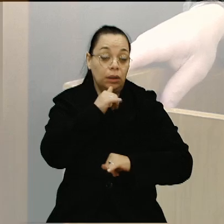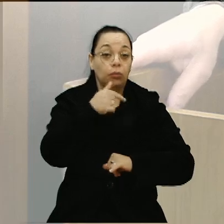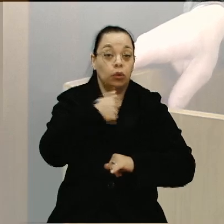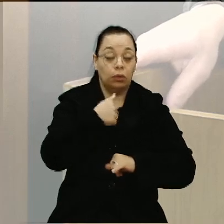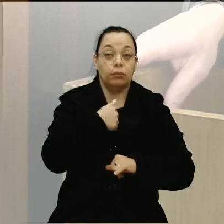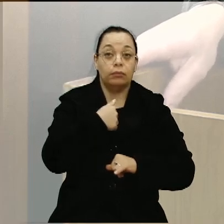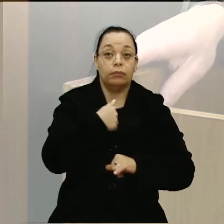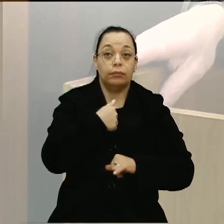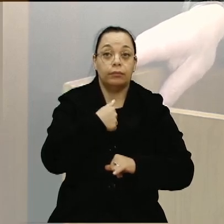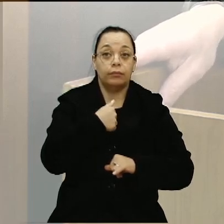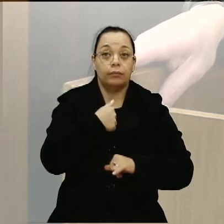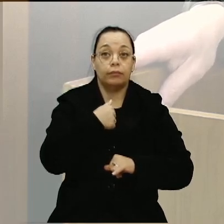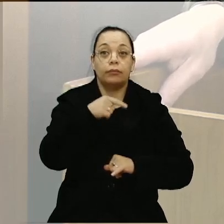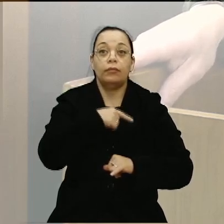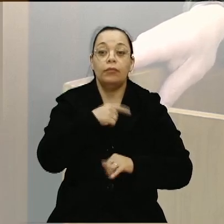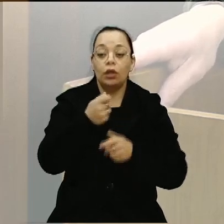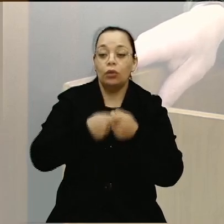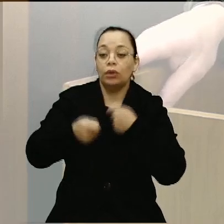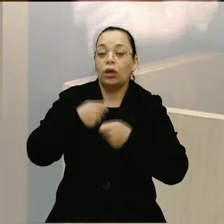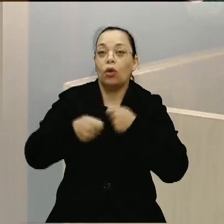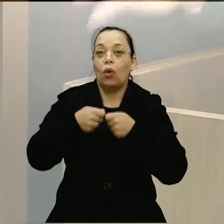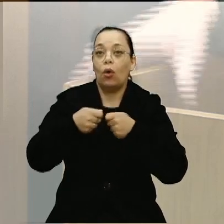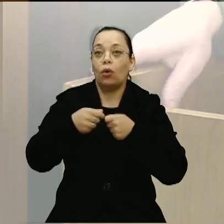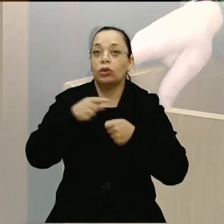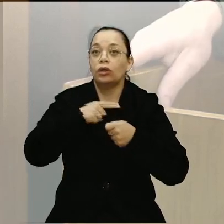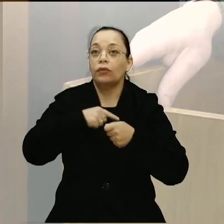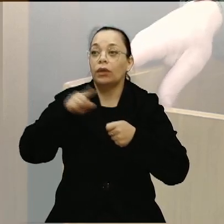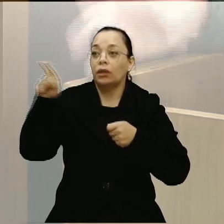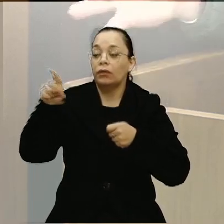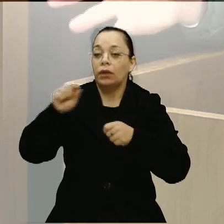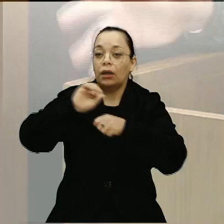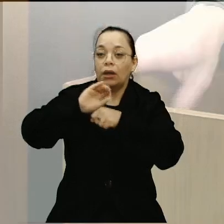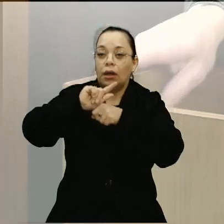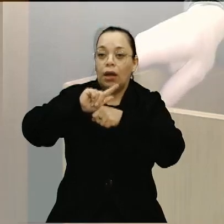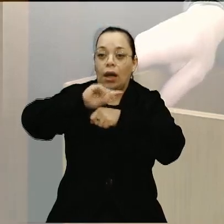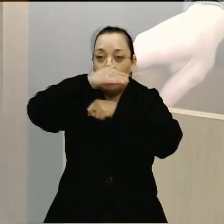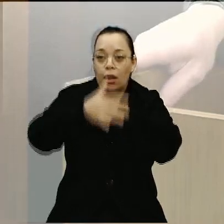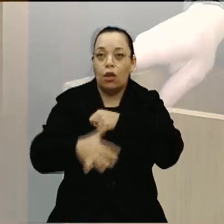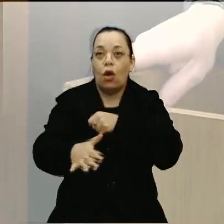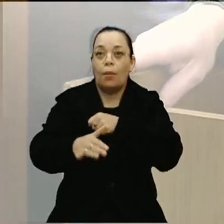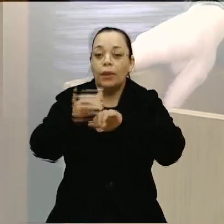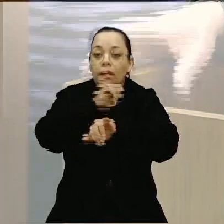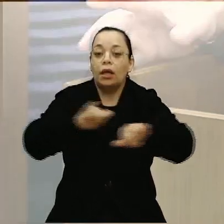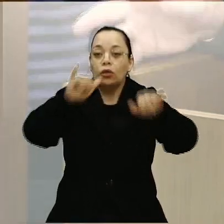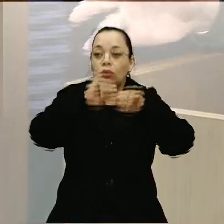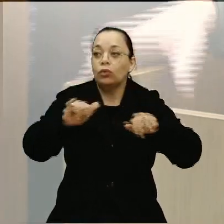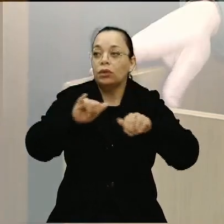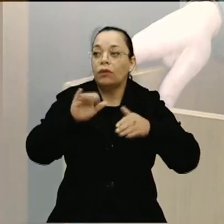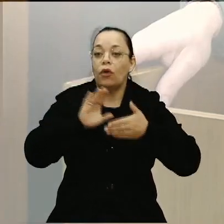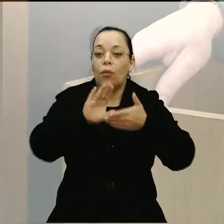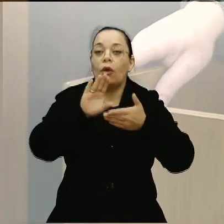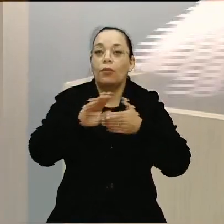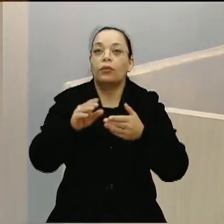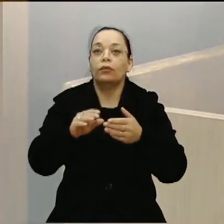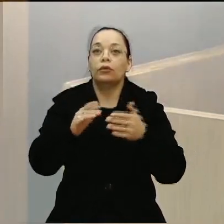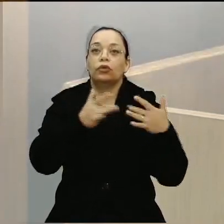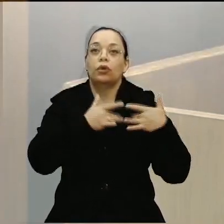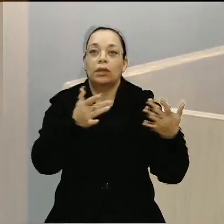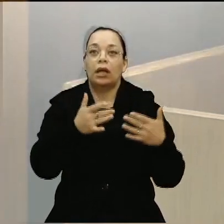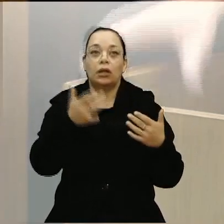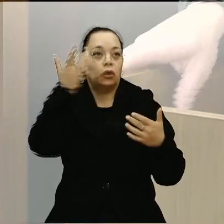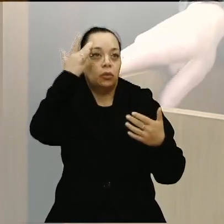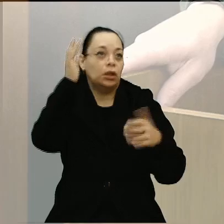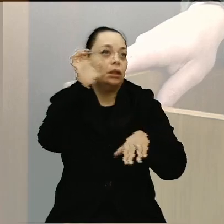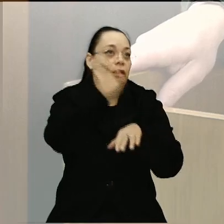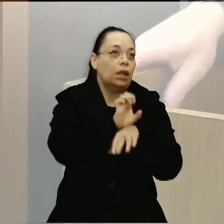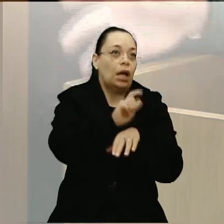próprio tenho um negócio, fui atingido na região de Galópolis, anunciaram o programa do Pronamp Solidário, não sei se é Estado,